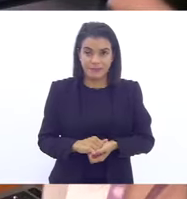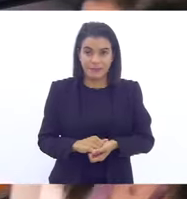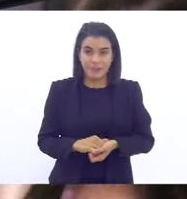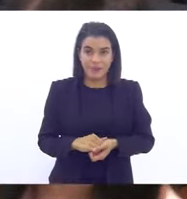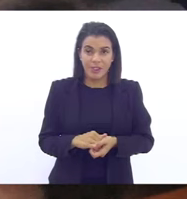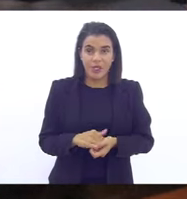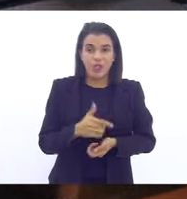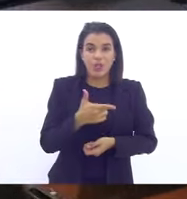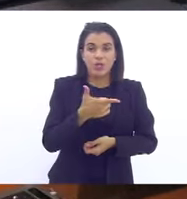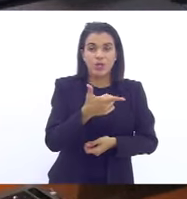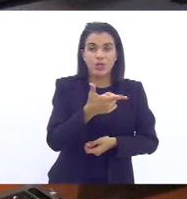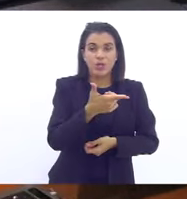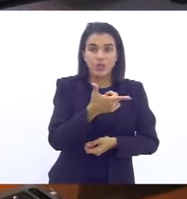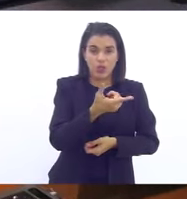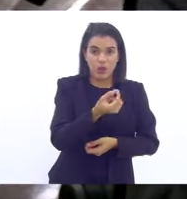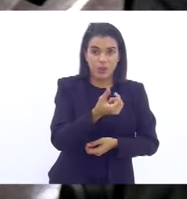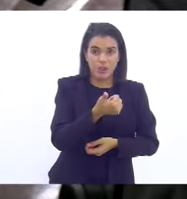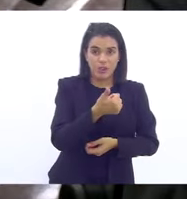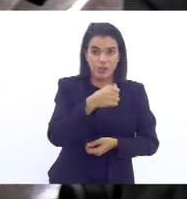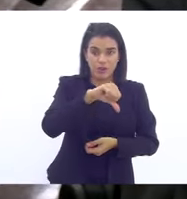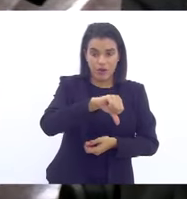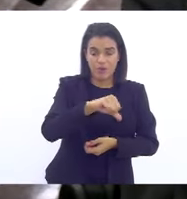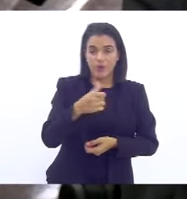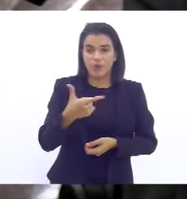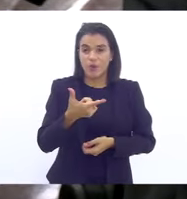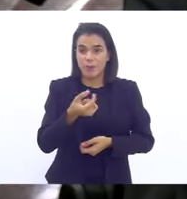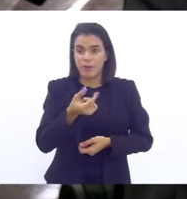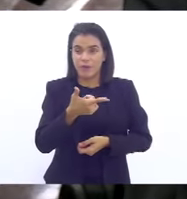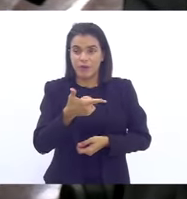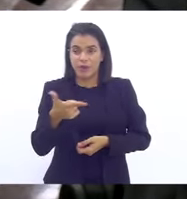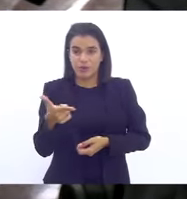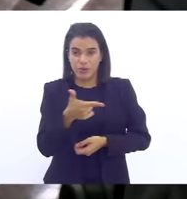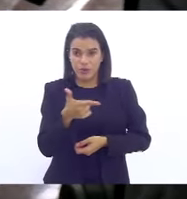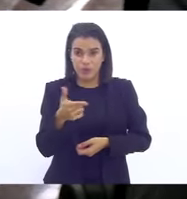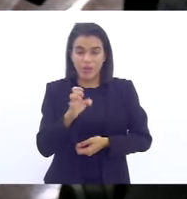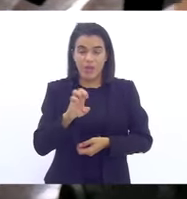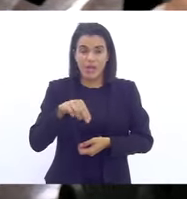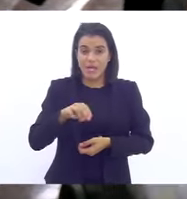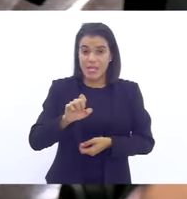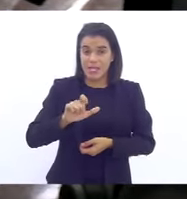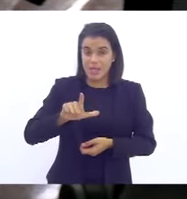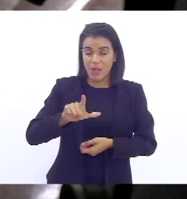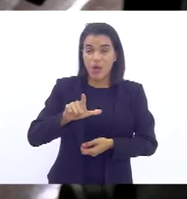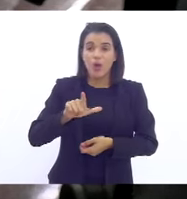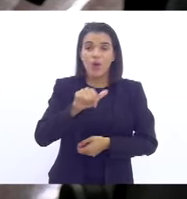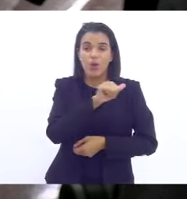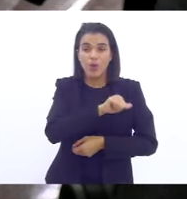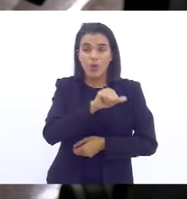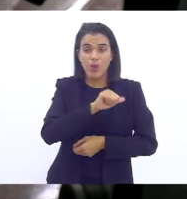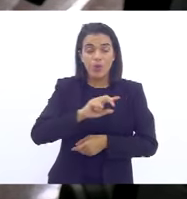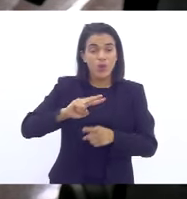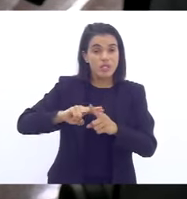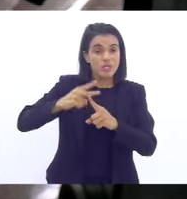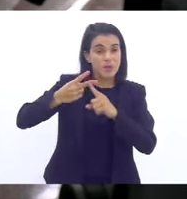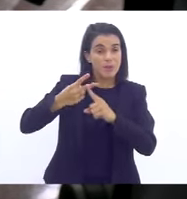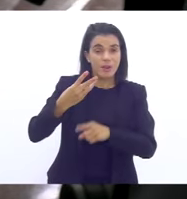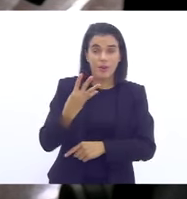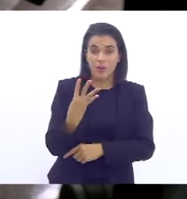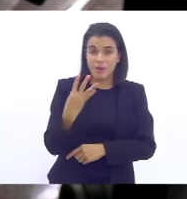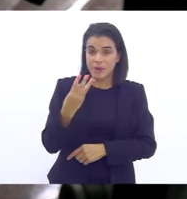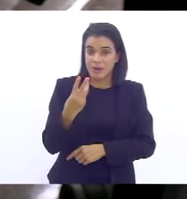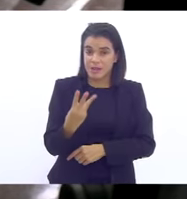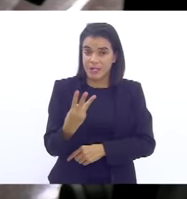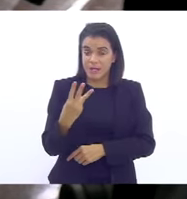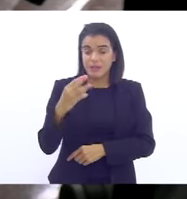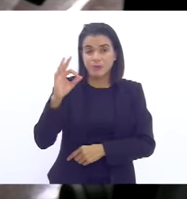Entre 2019 e 2022, a respeito da Enel Rio, aumentamos em 43%